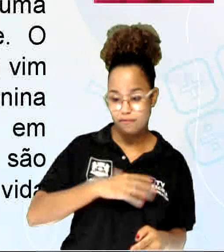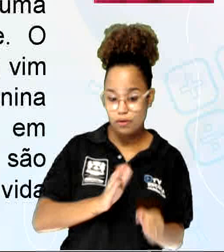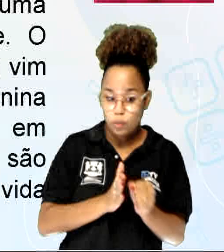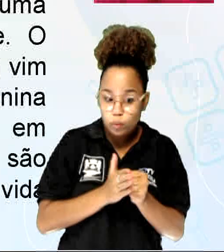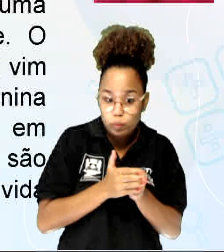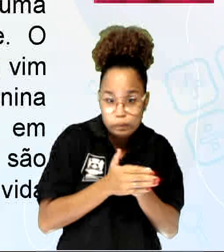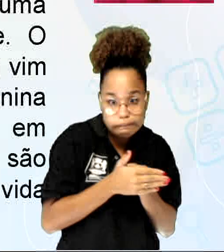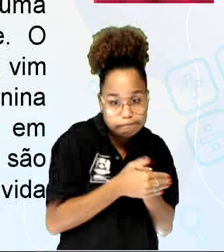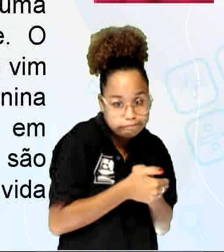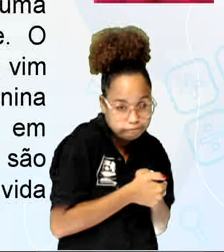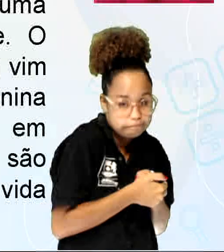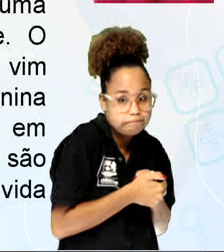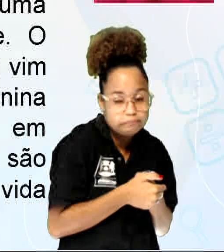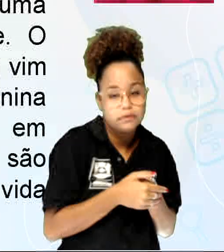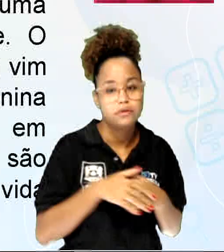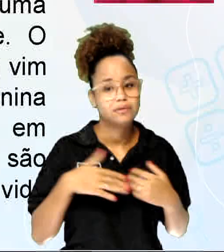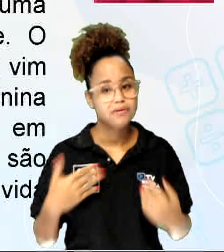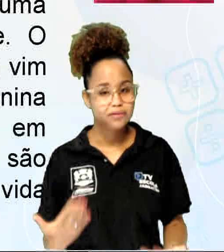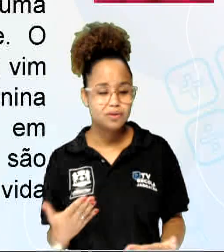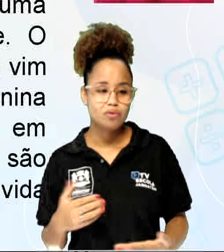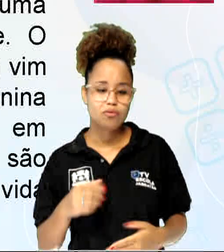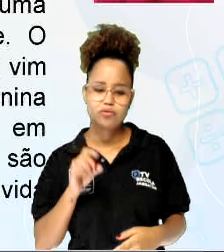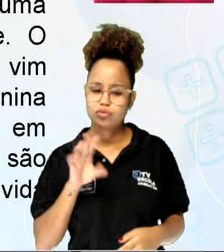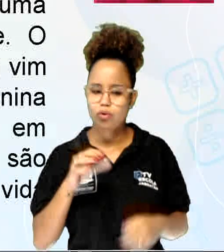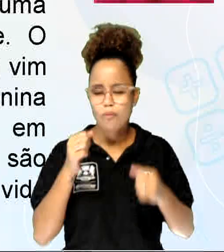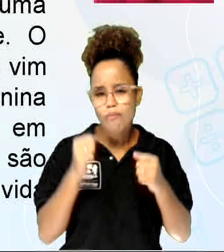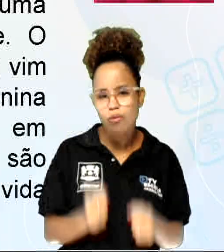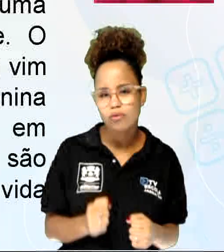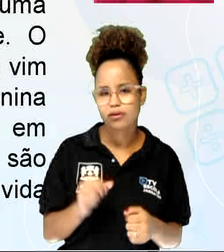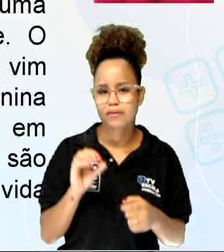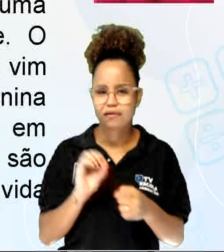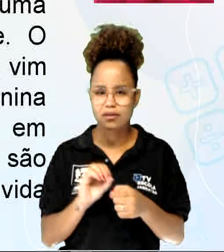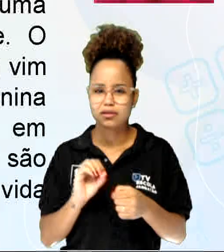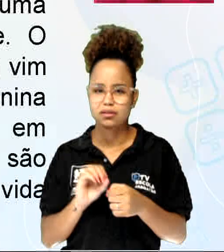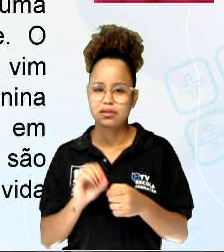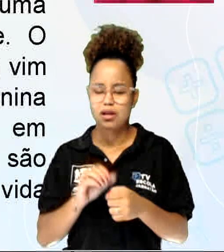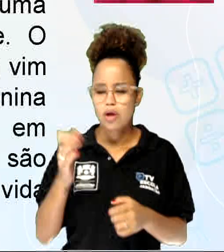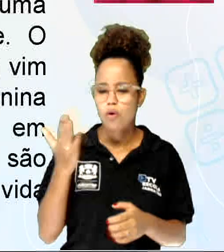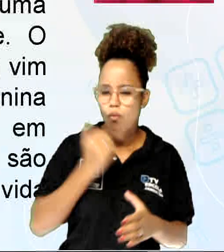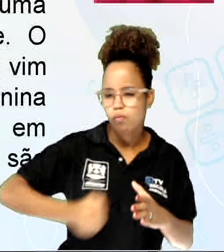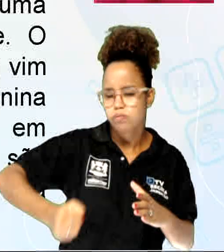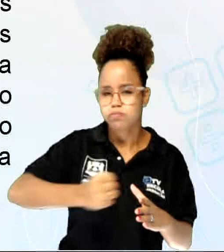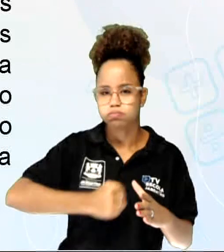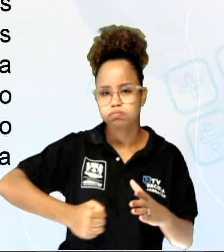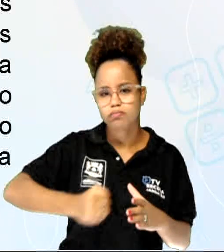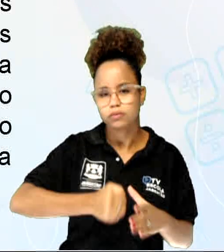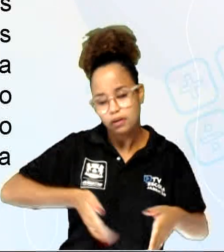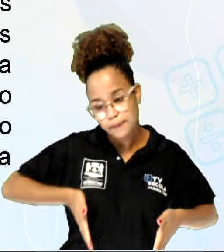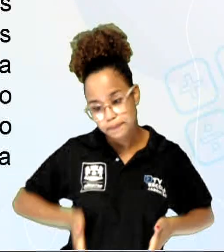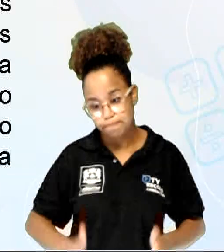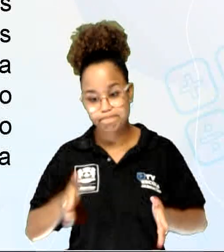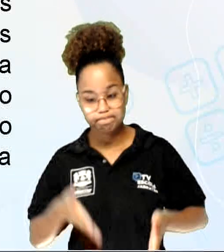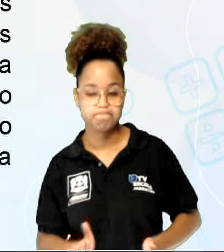cortinas, sendo seu papel na vida apenas fazer comida e procriar.